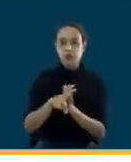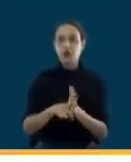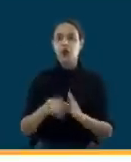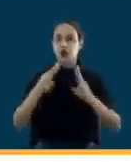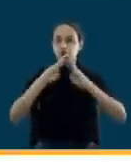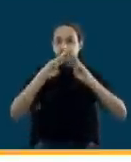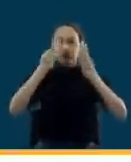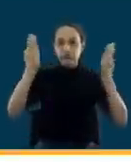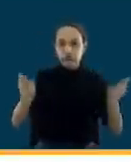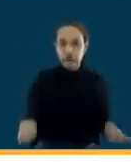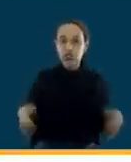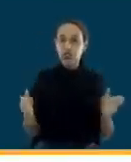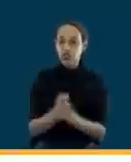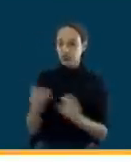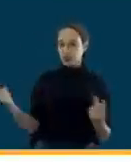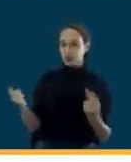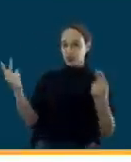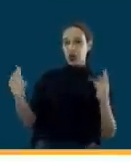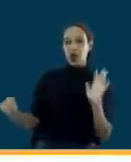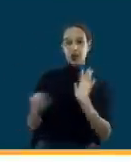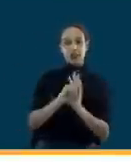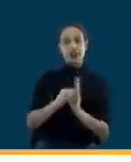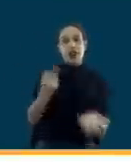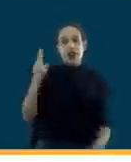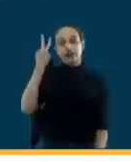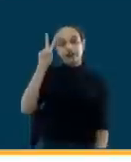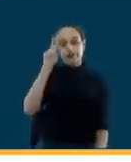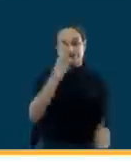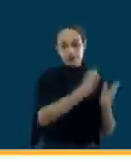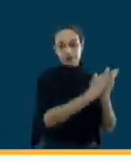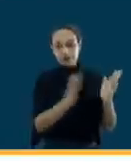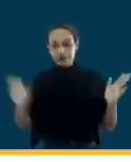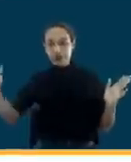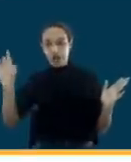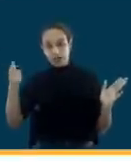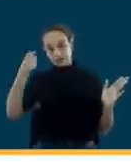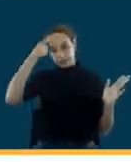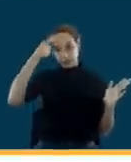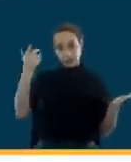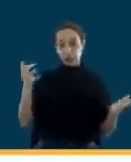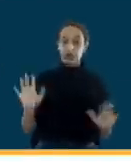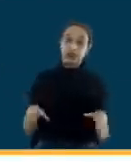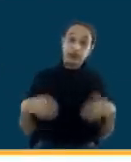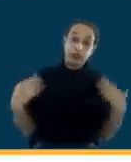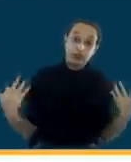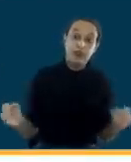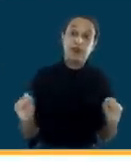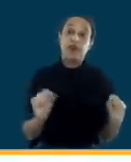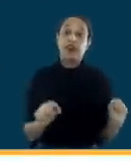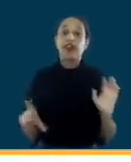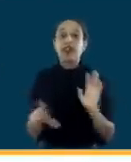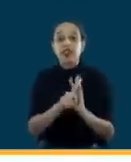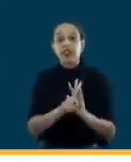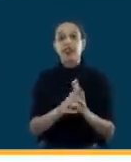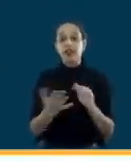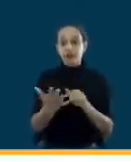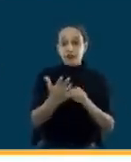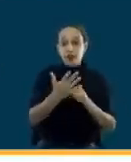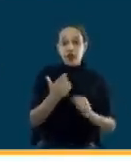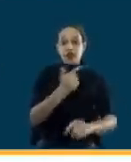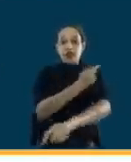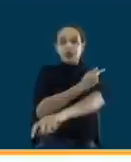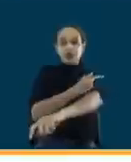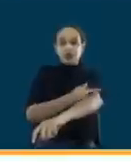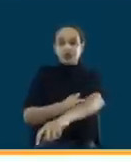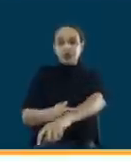valoriza a sua identidade, a sua história, a sua memória. Então, essa lei traz a generosidade de fazer